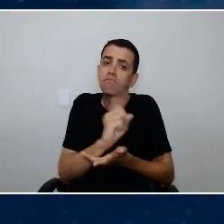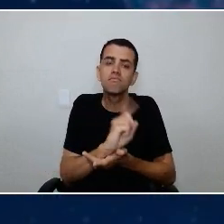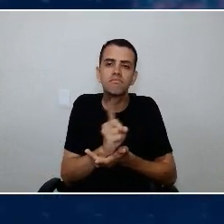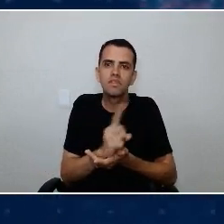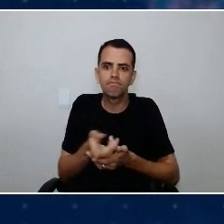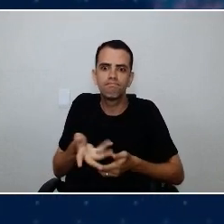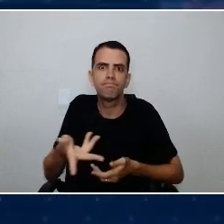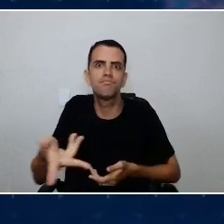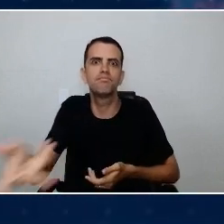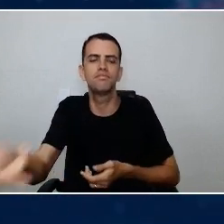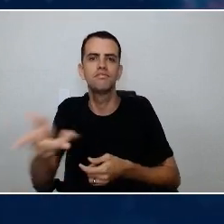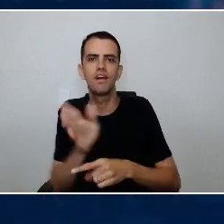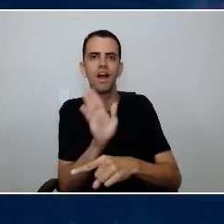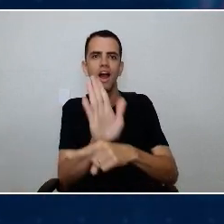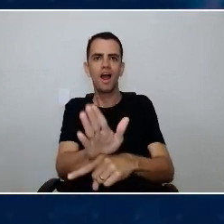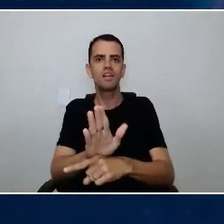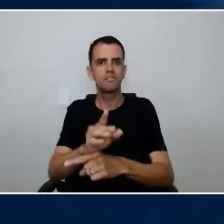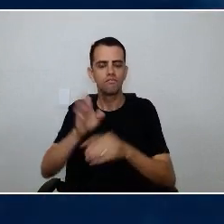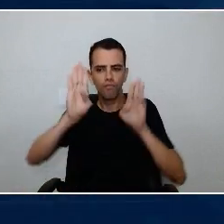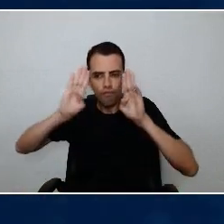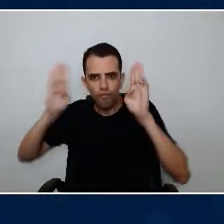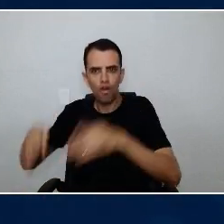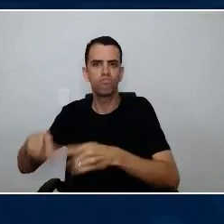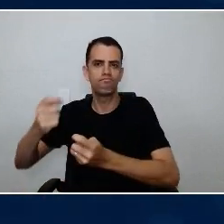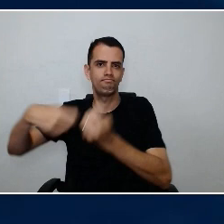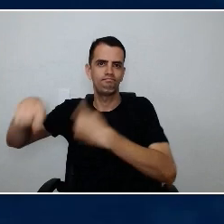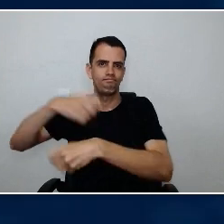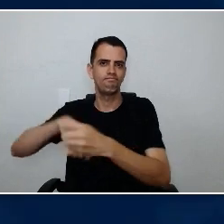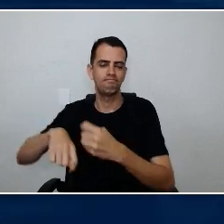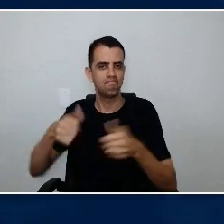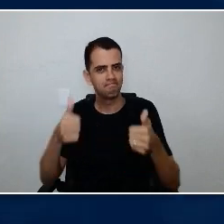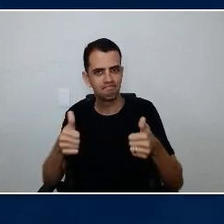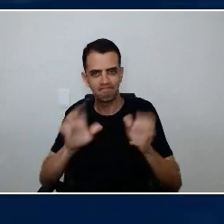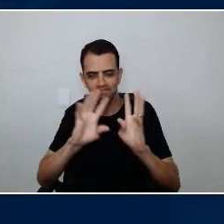vida e pensar no negócio focar no negócio então é